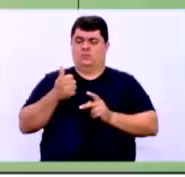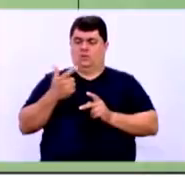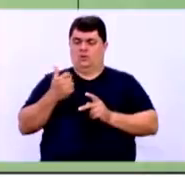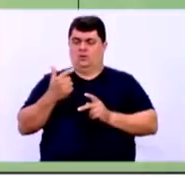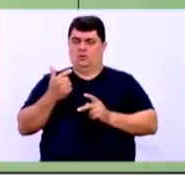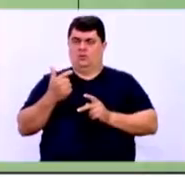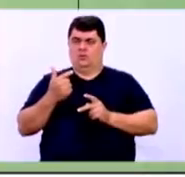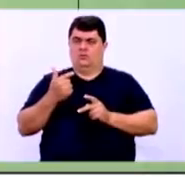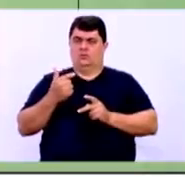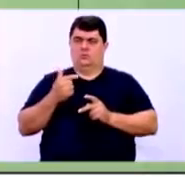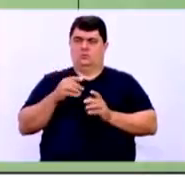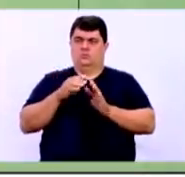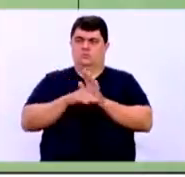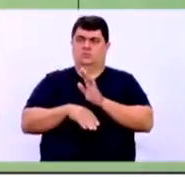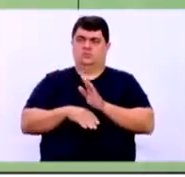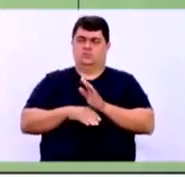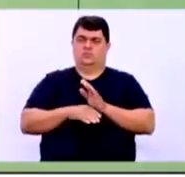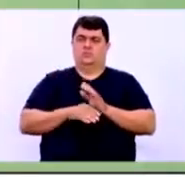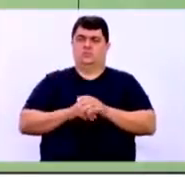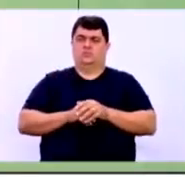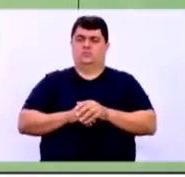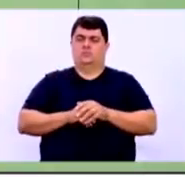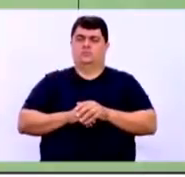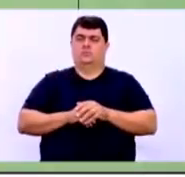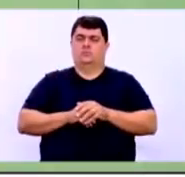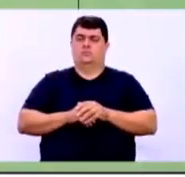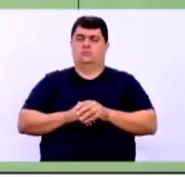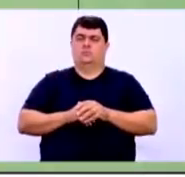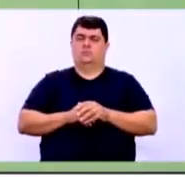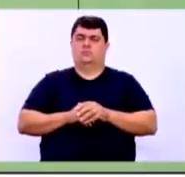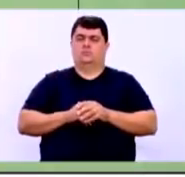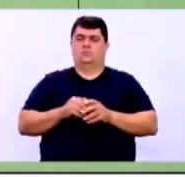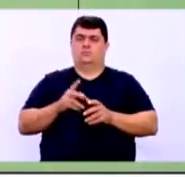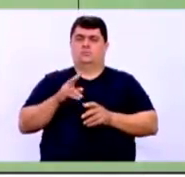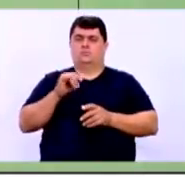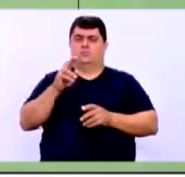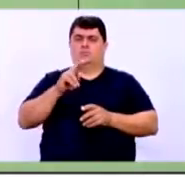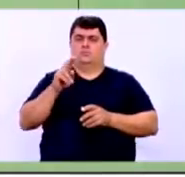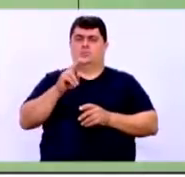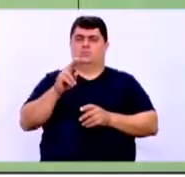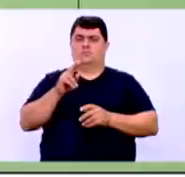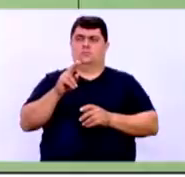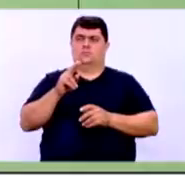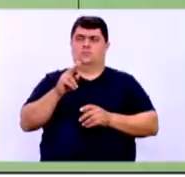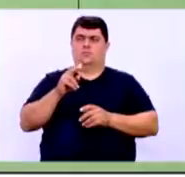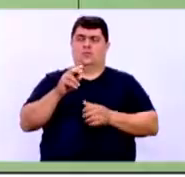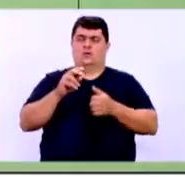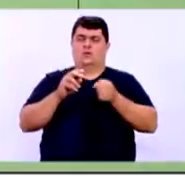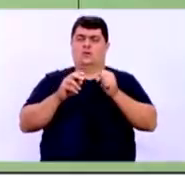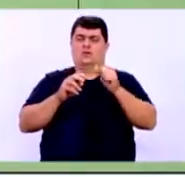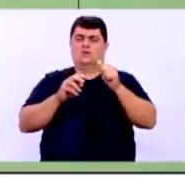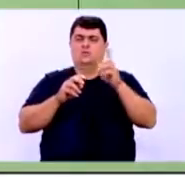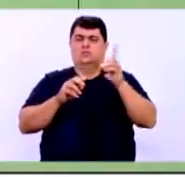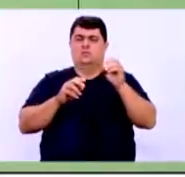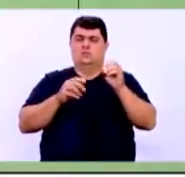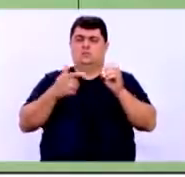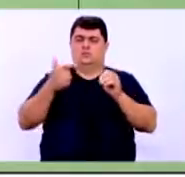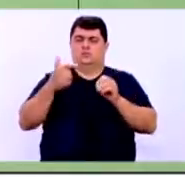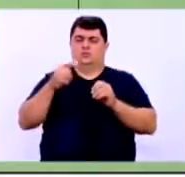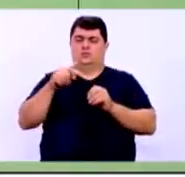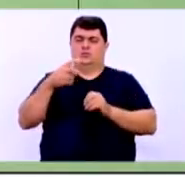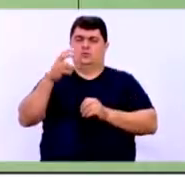dos 20. E qual é o valor que eu vou utilizar para a saída? Eu vou utilizar esse valor aqui do saldo,